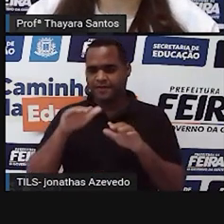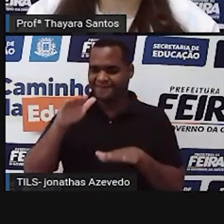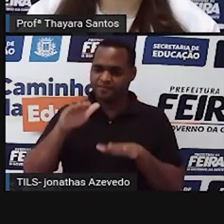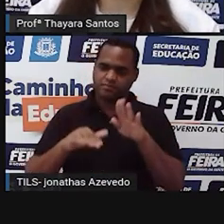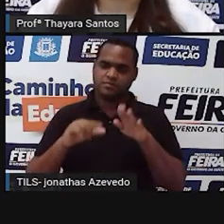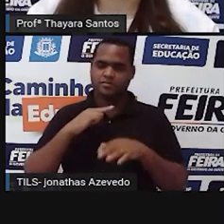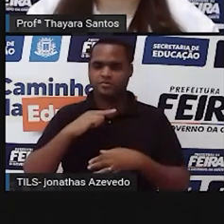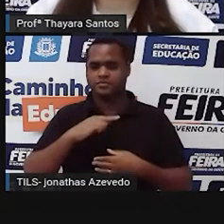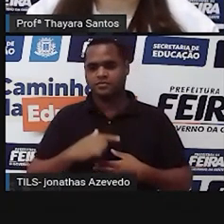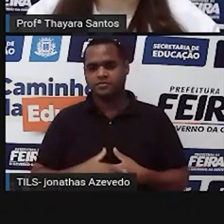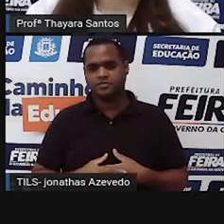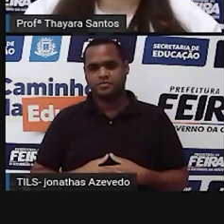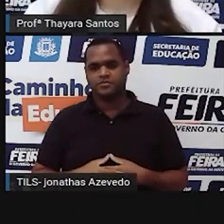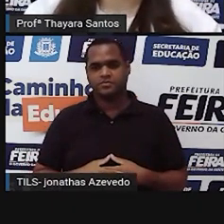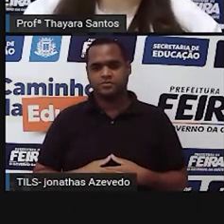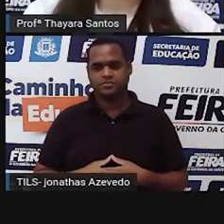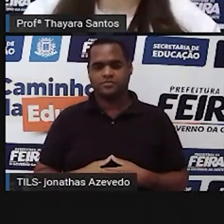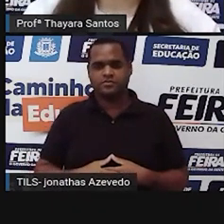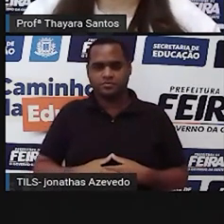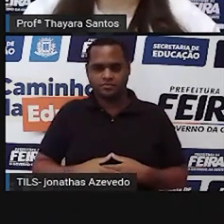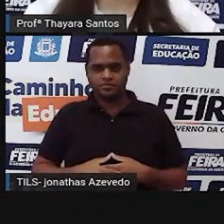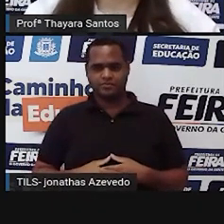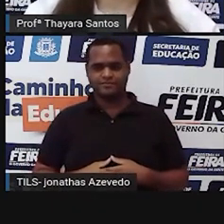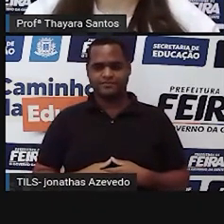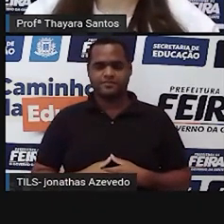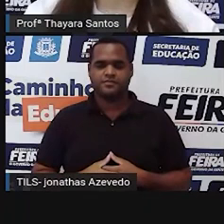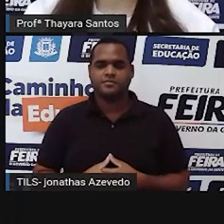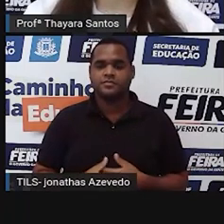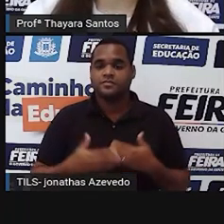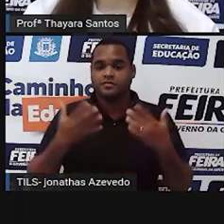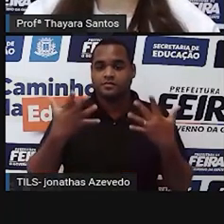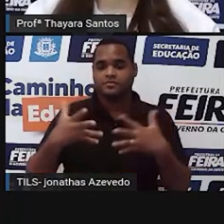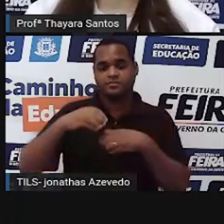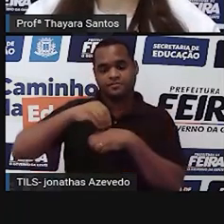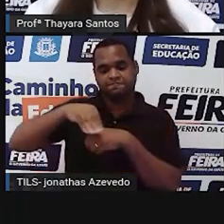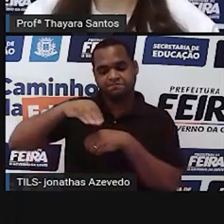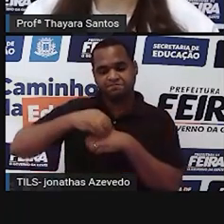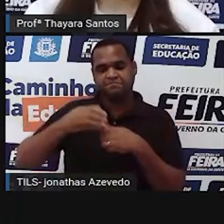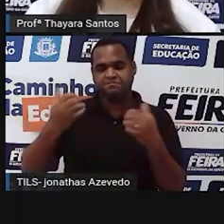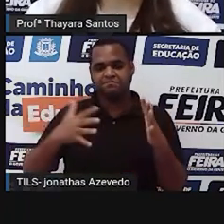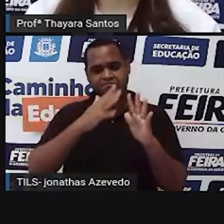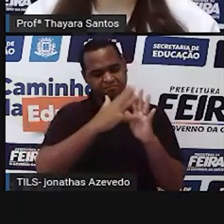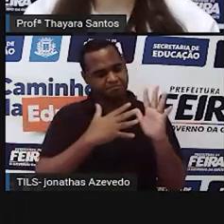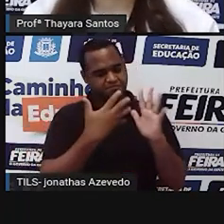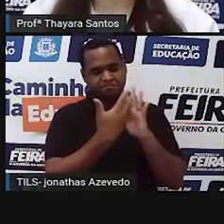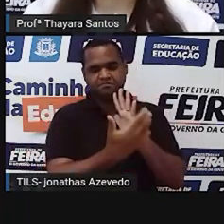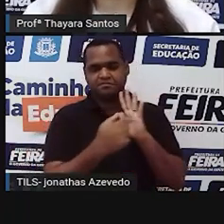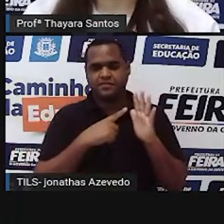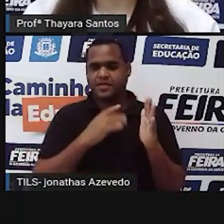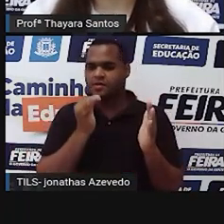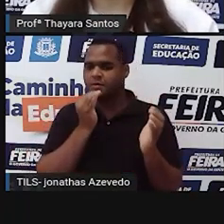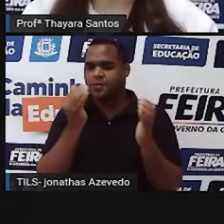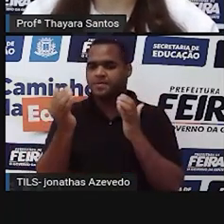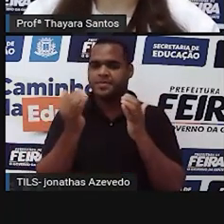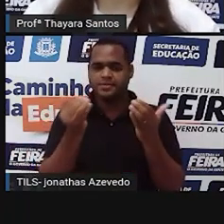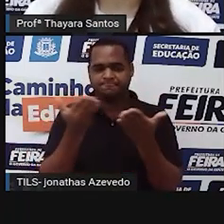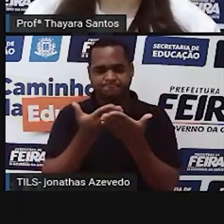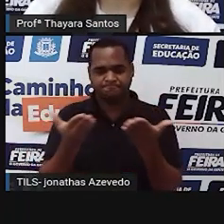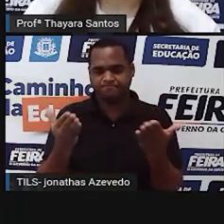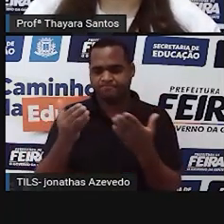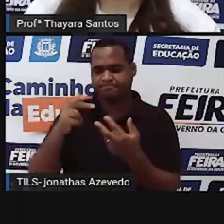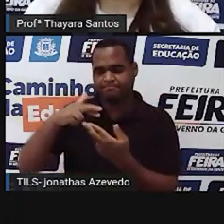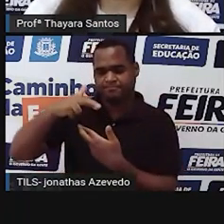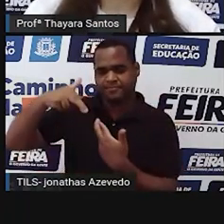aí também. Então, vamos lá. Aqui eu trouxe para vocês verem nessa tabela a comparação. Então, no DNA a gente tem